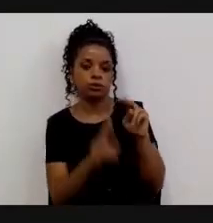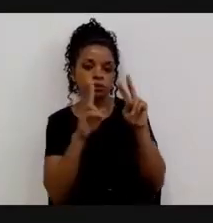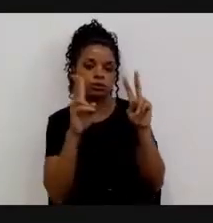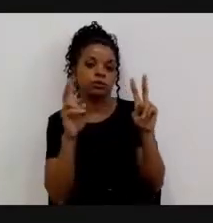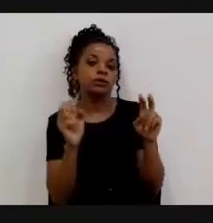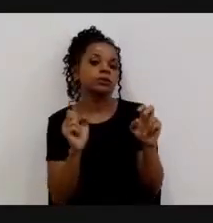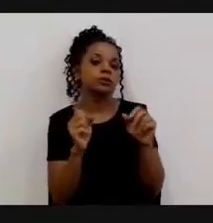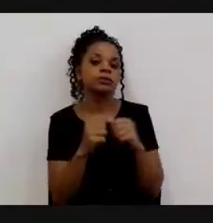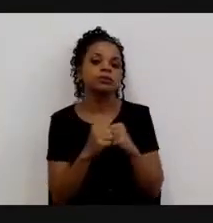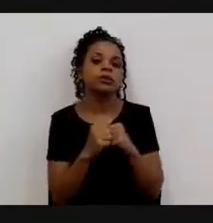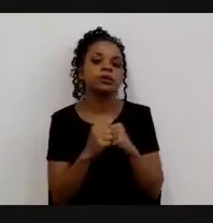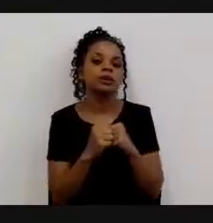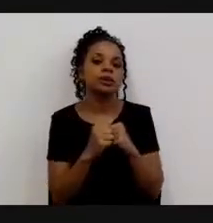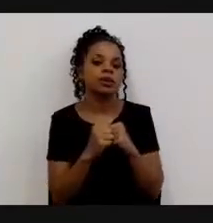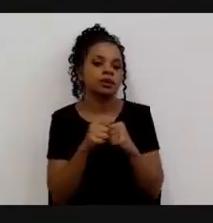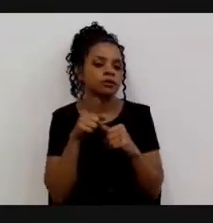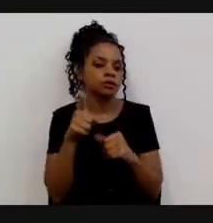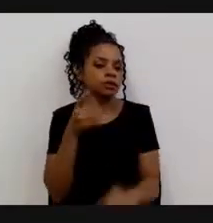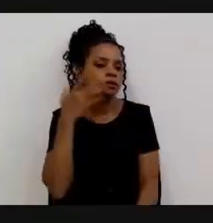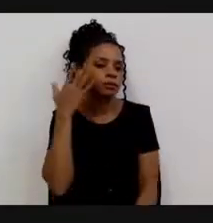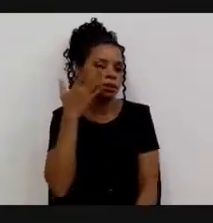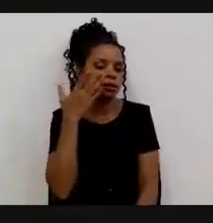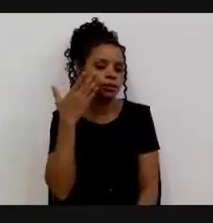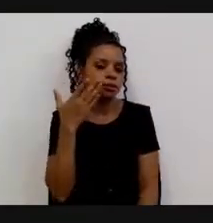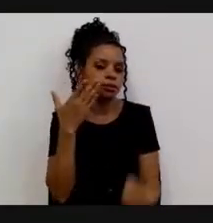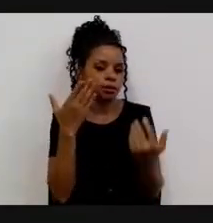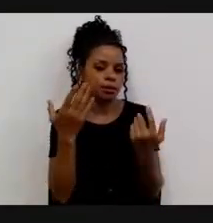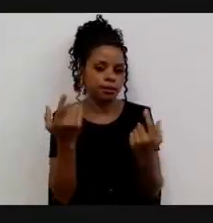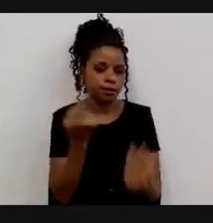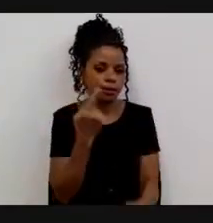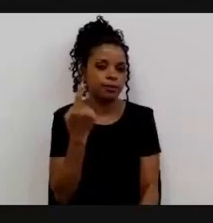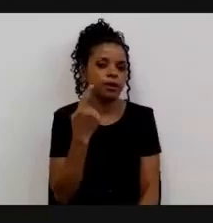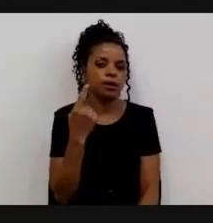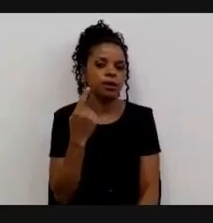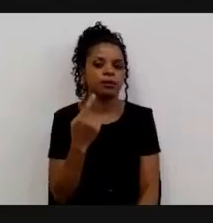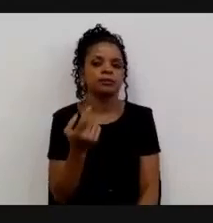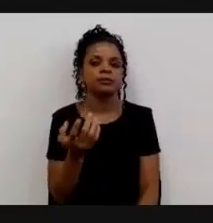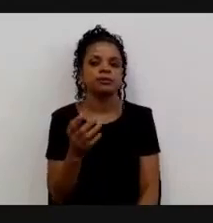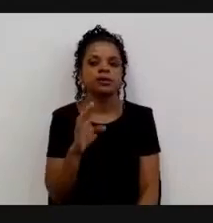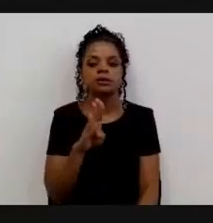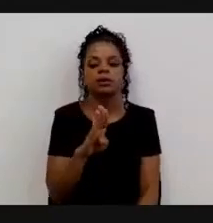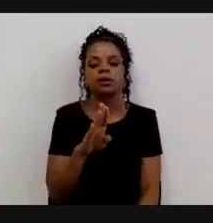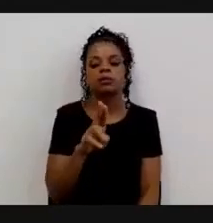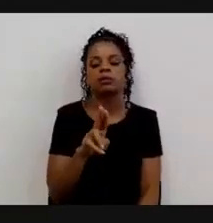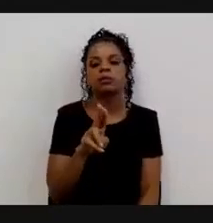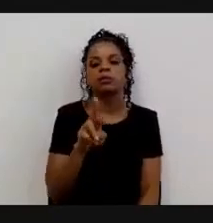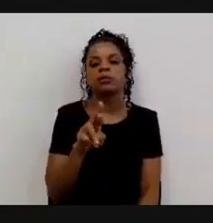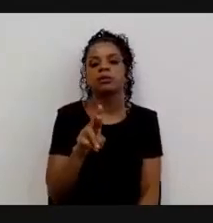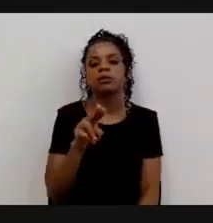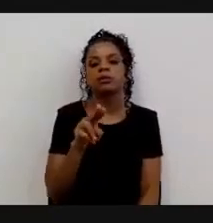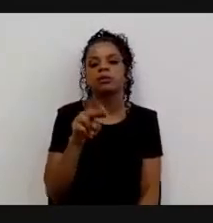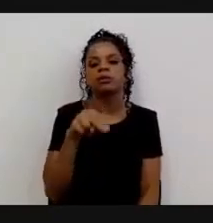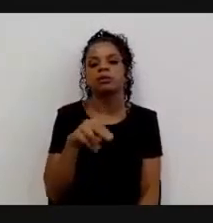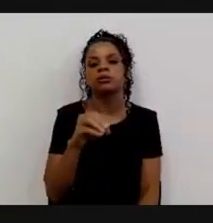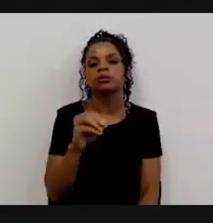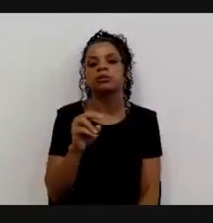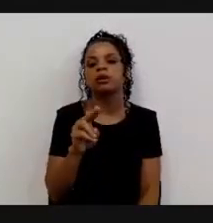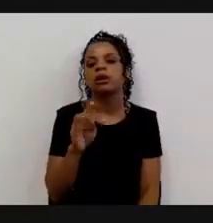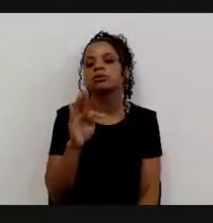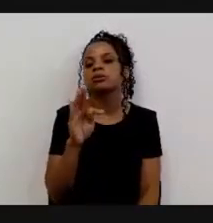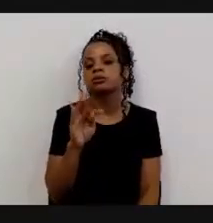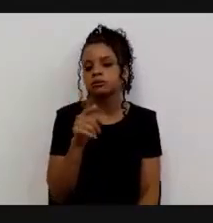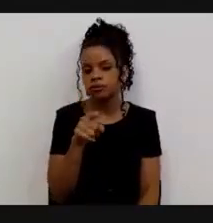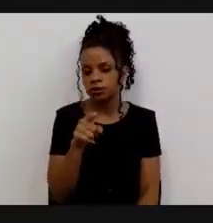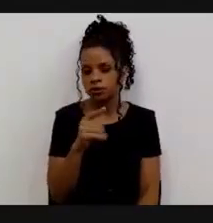a síndrome de burnout. Queria te perguntar assim, se você fez alguma análise ou sabe de alguém